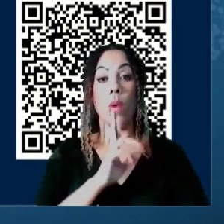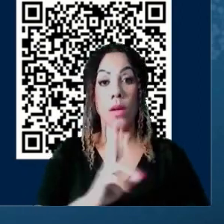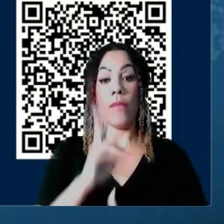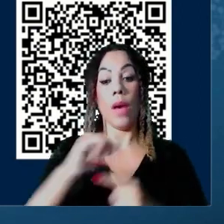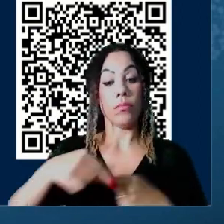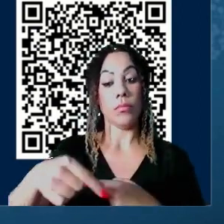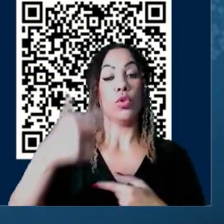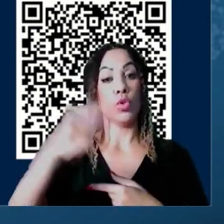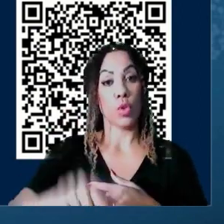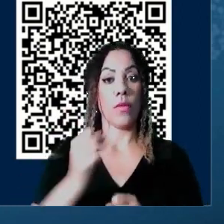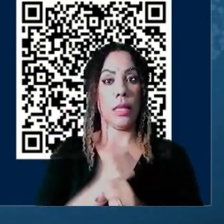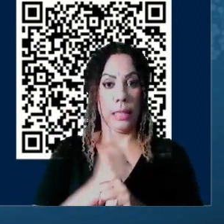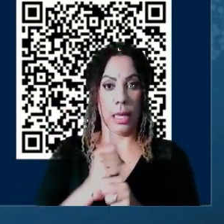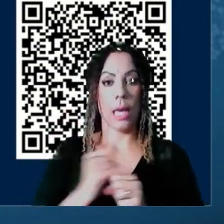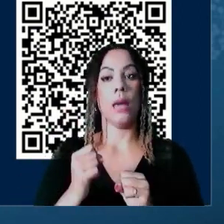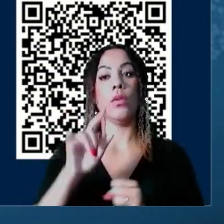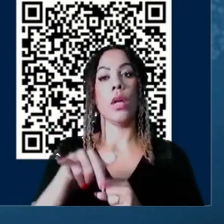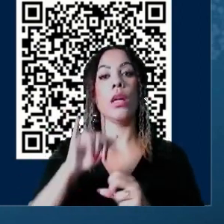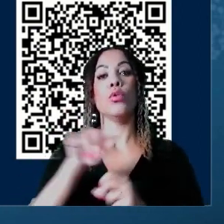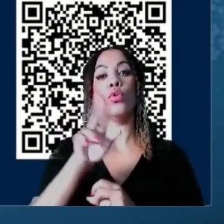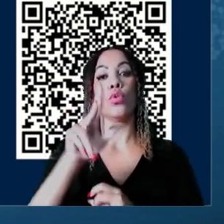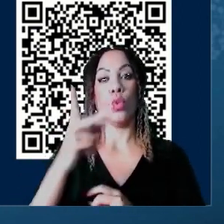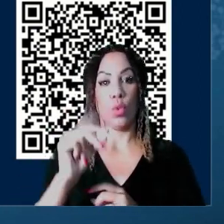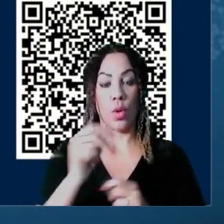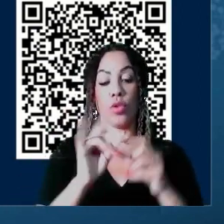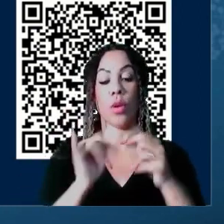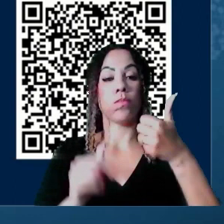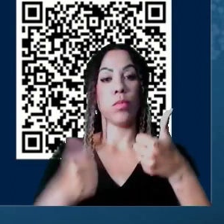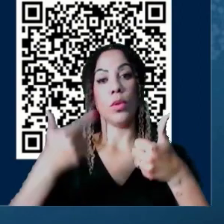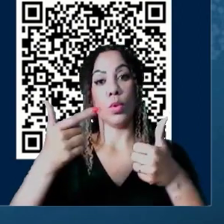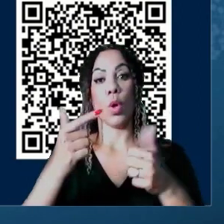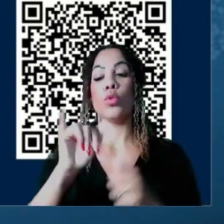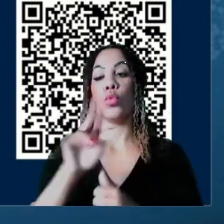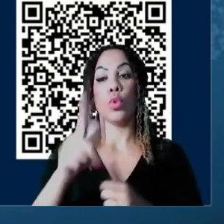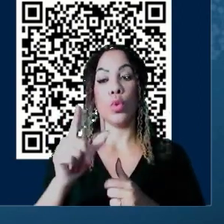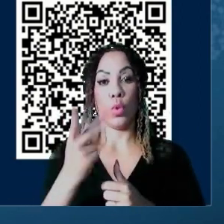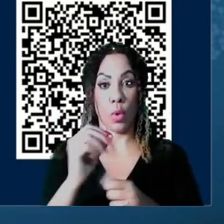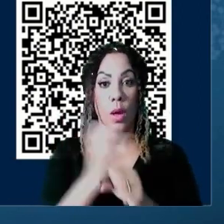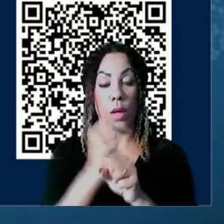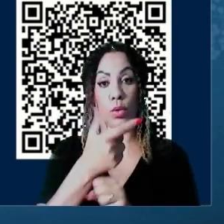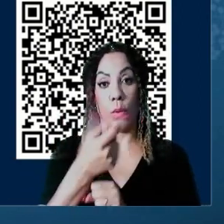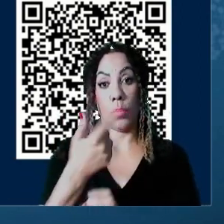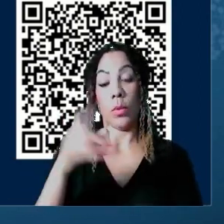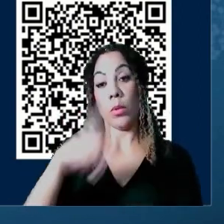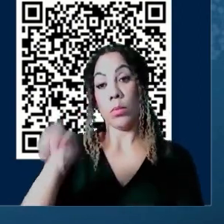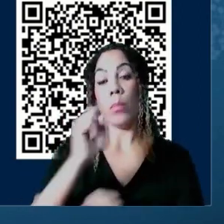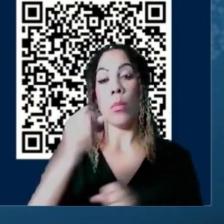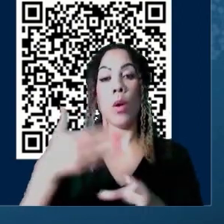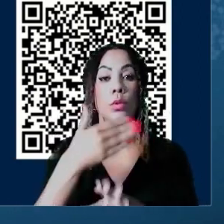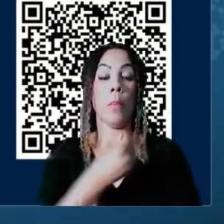de novo esse ano. Início de julho, 1 e 2 de julho de 2024, vocês podem